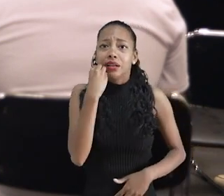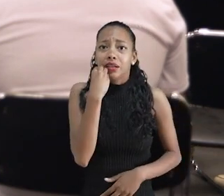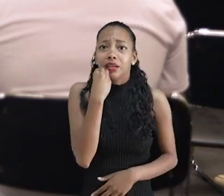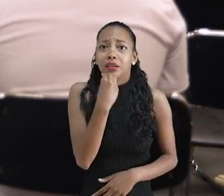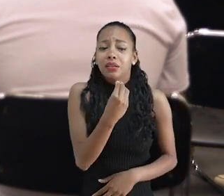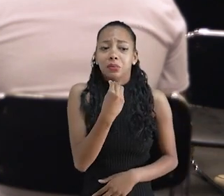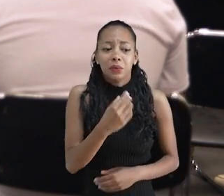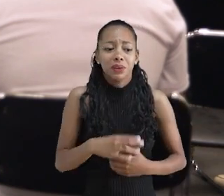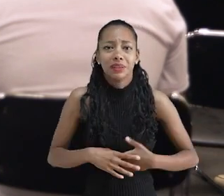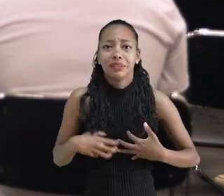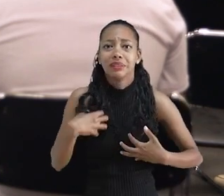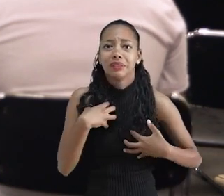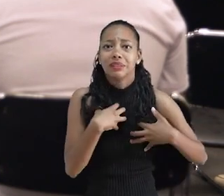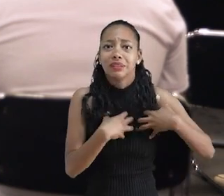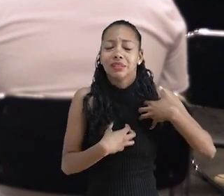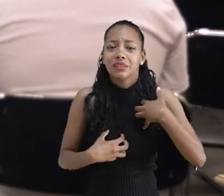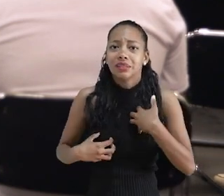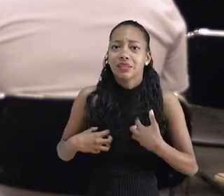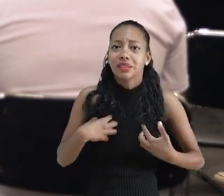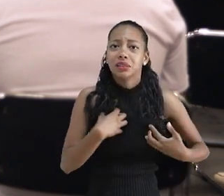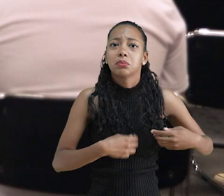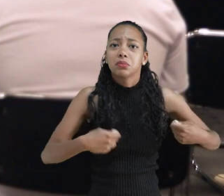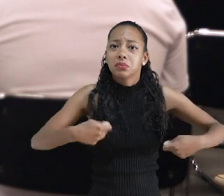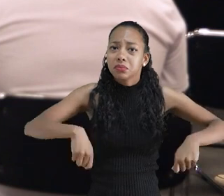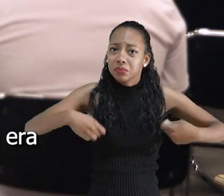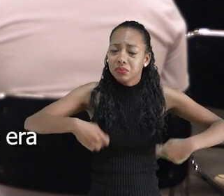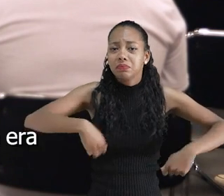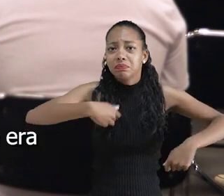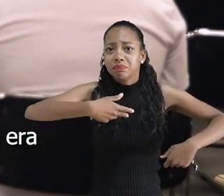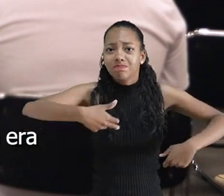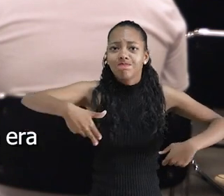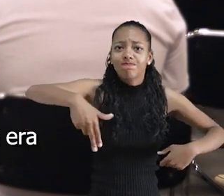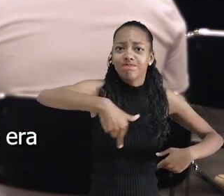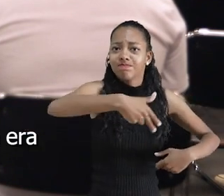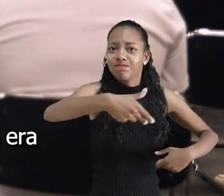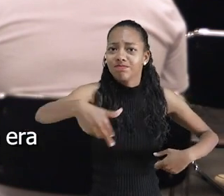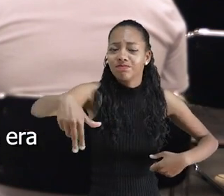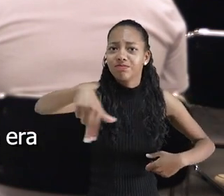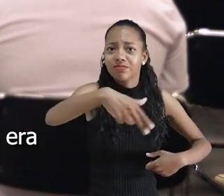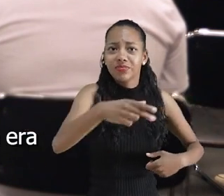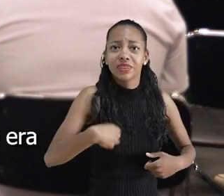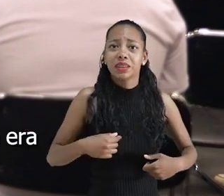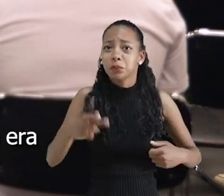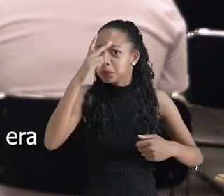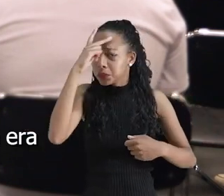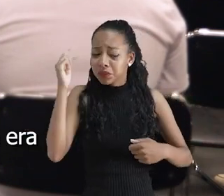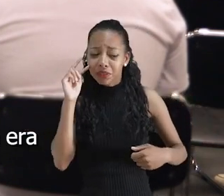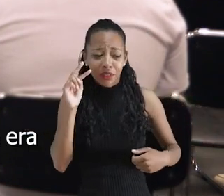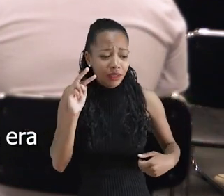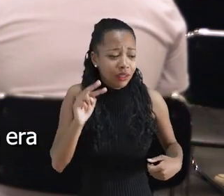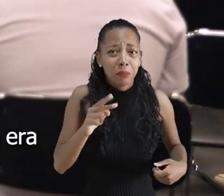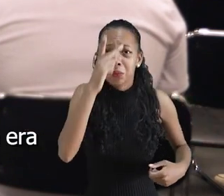trabalhava com transporte alternativo e da a gente vai ter que ir andando as pessoas elas chegavam olhar para ver se era algum conhecido